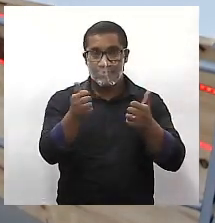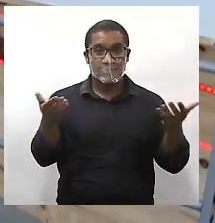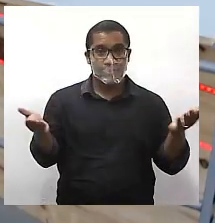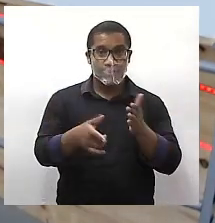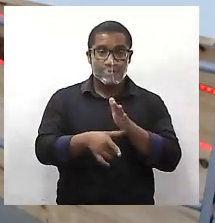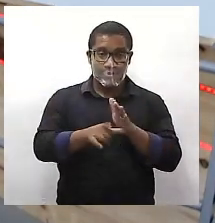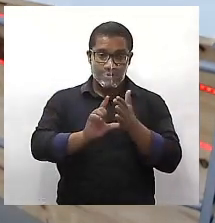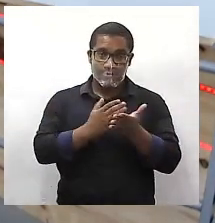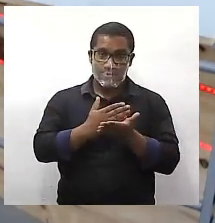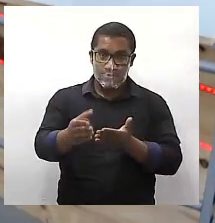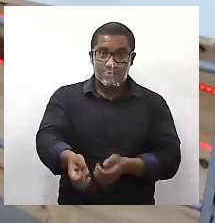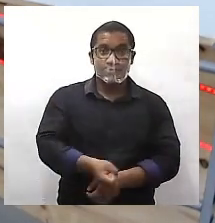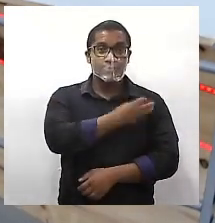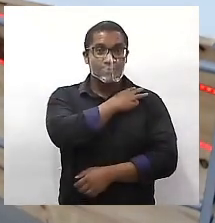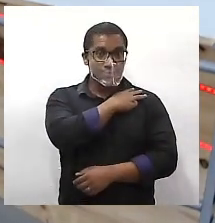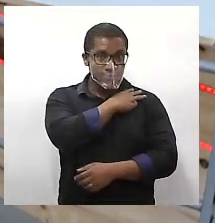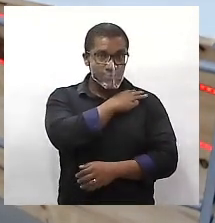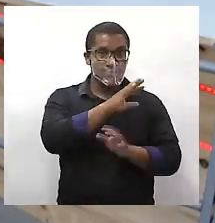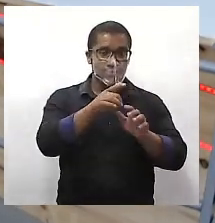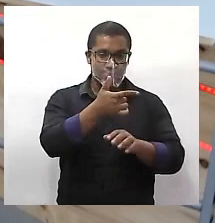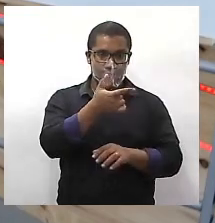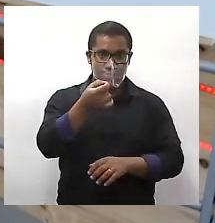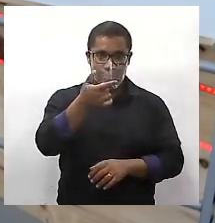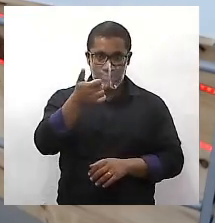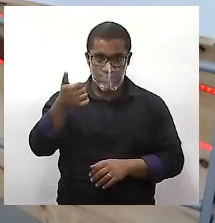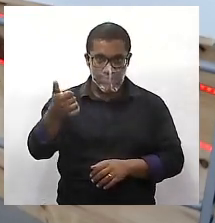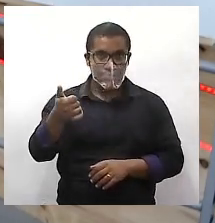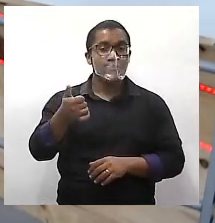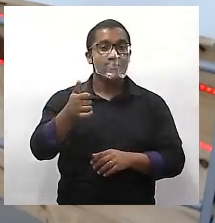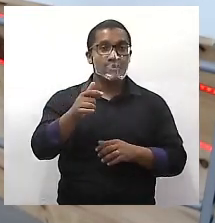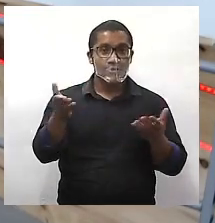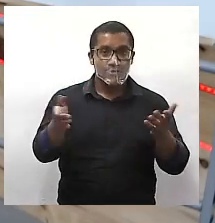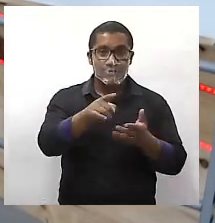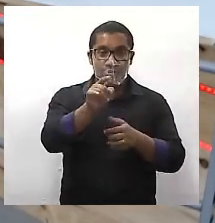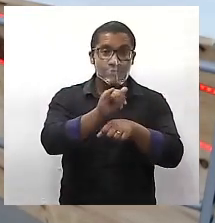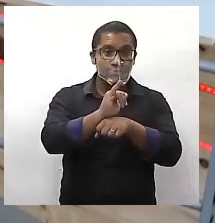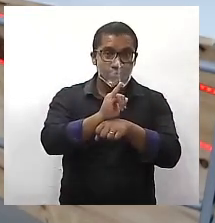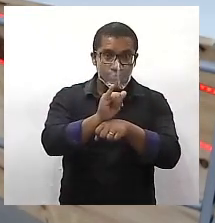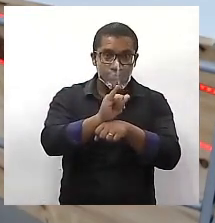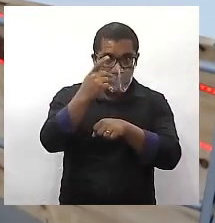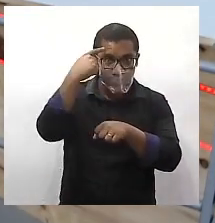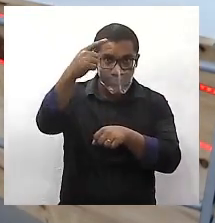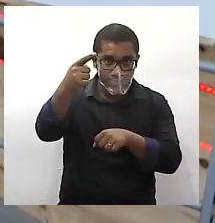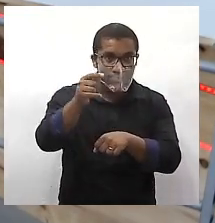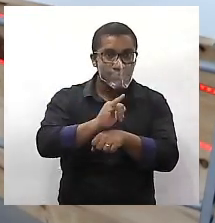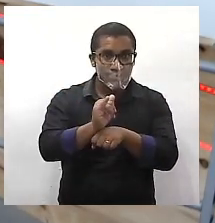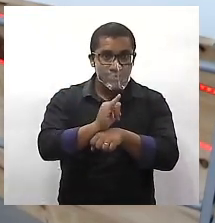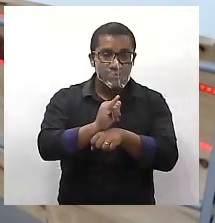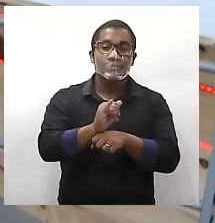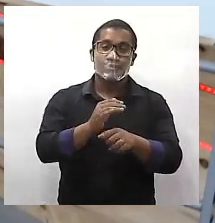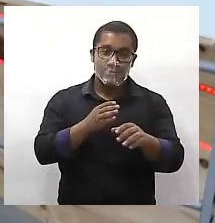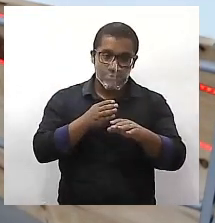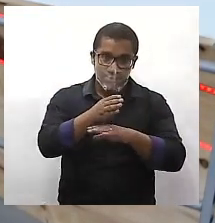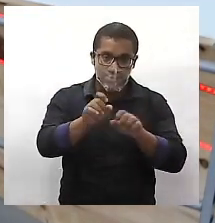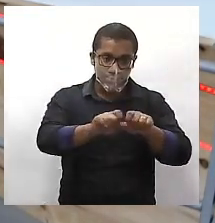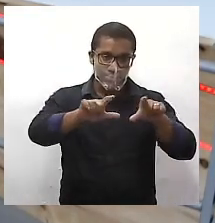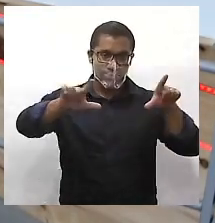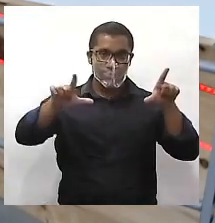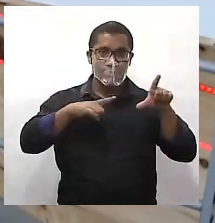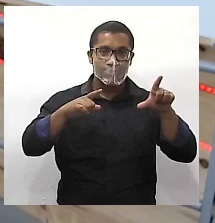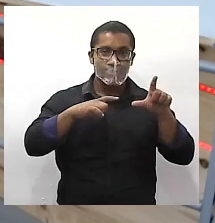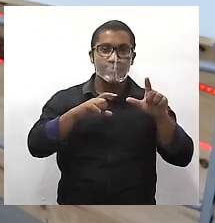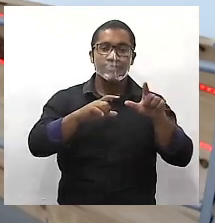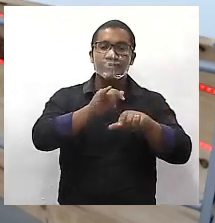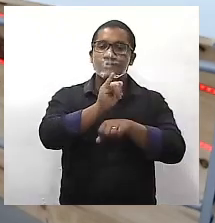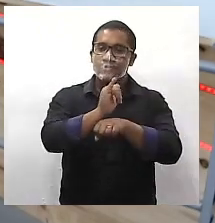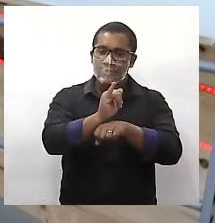nosso terceiro ano de 2021, queria já dar um recado. Entra no canal do YouTube, tá? Lembra que lá no canal, entra lá no YouTube, tem um canal do YouTube chamado